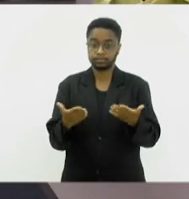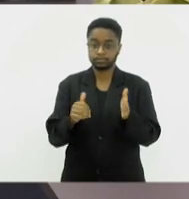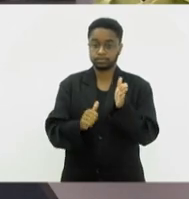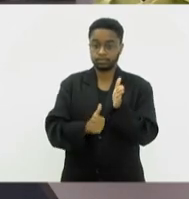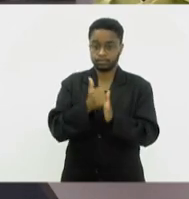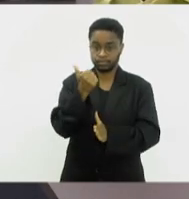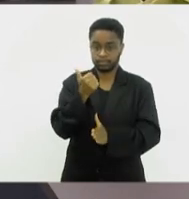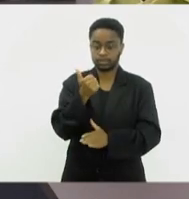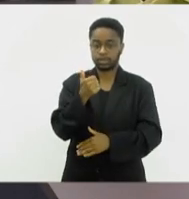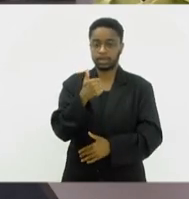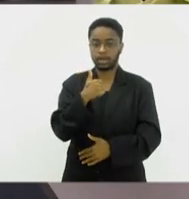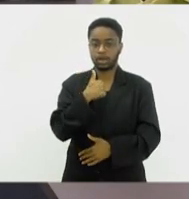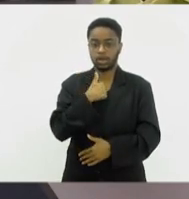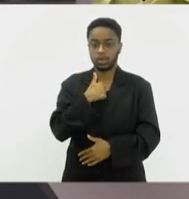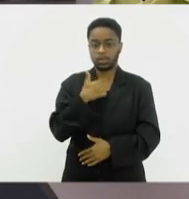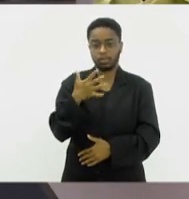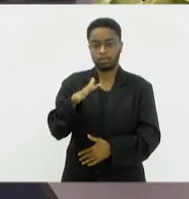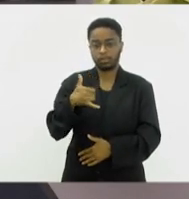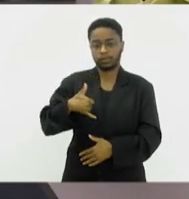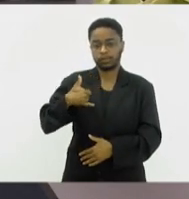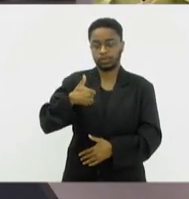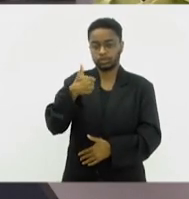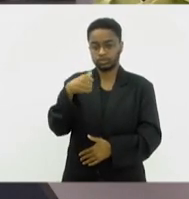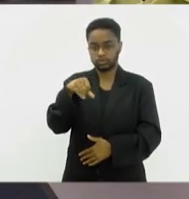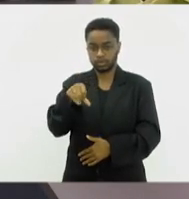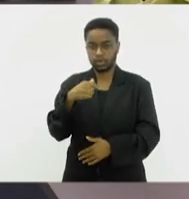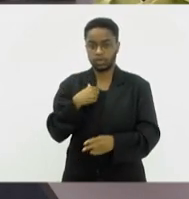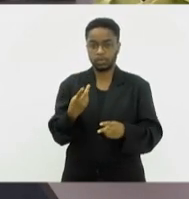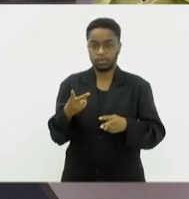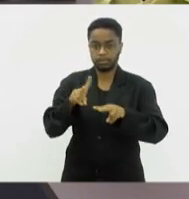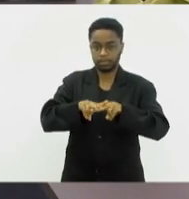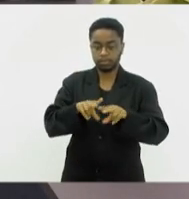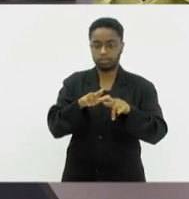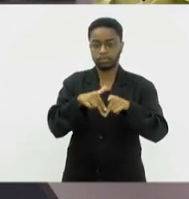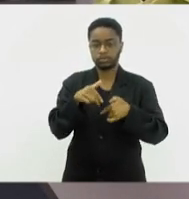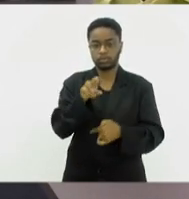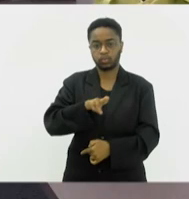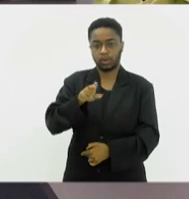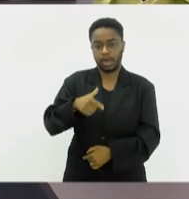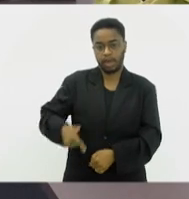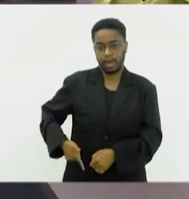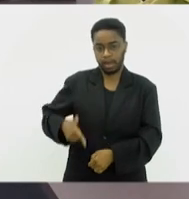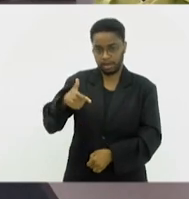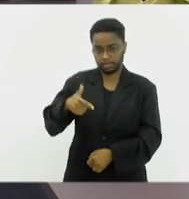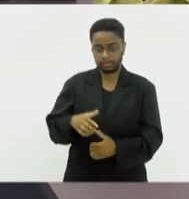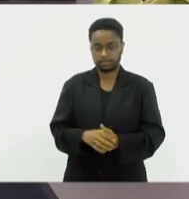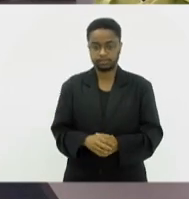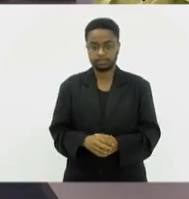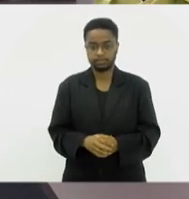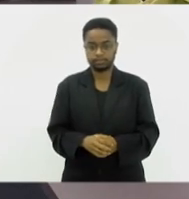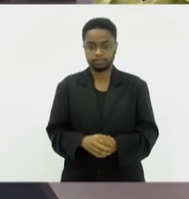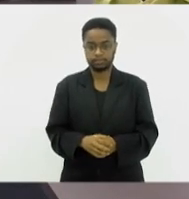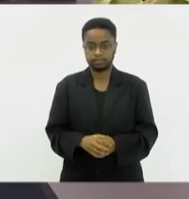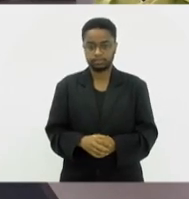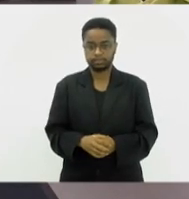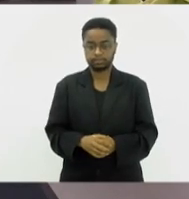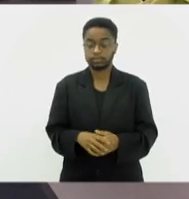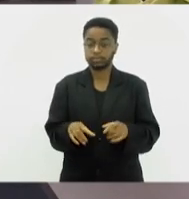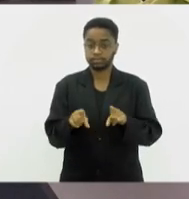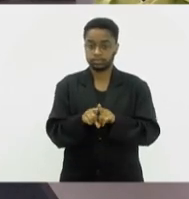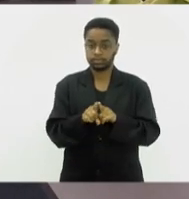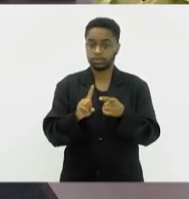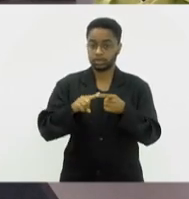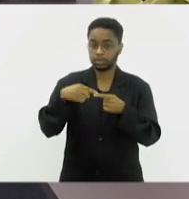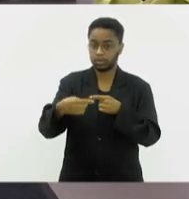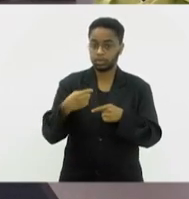tinha em torno de uns 19 anos, eu fui preso por porte ilegal de armas. E quando eu caí no sistema, eu vi